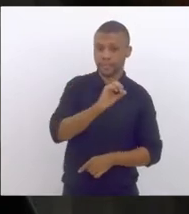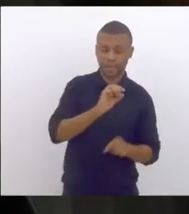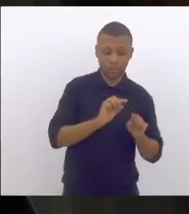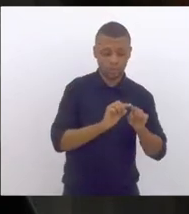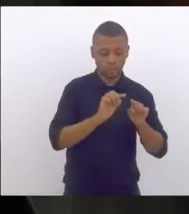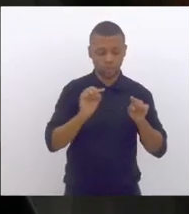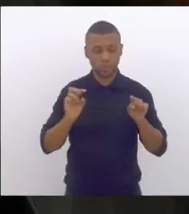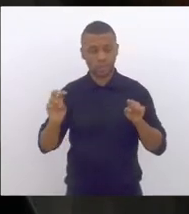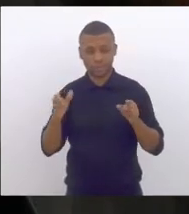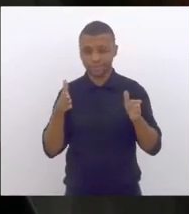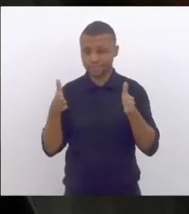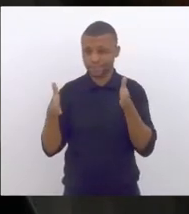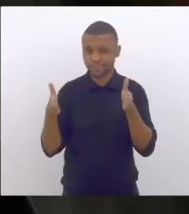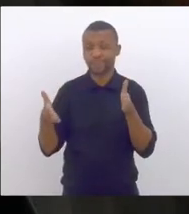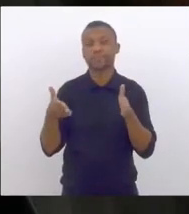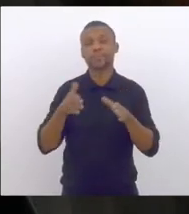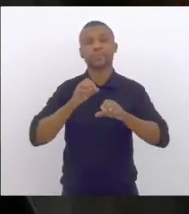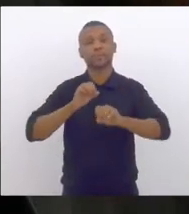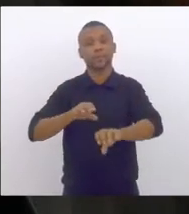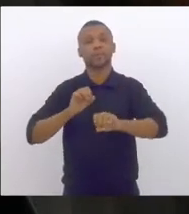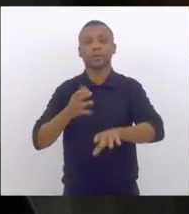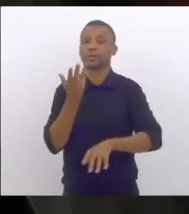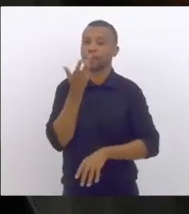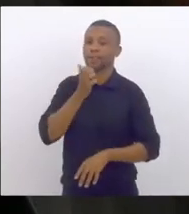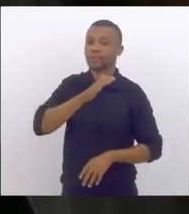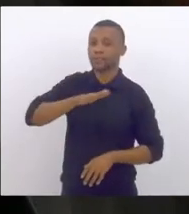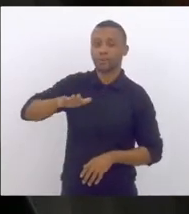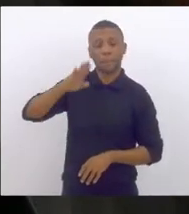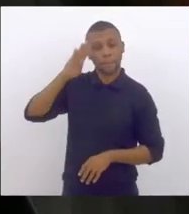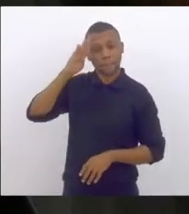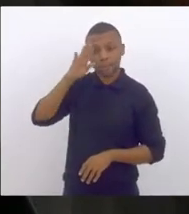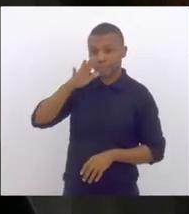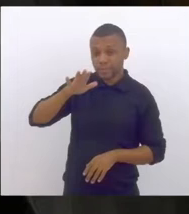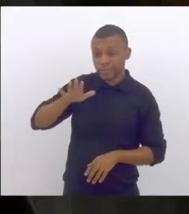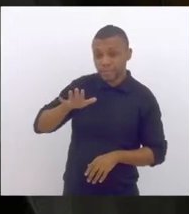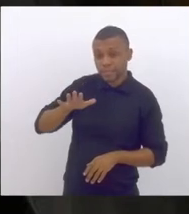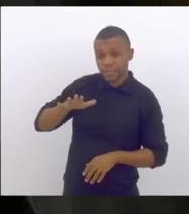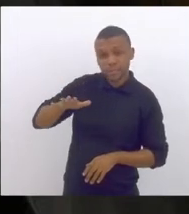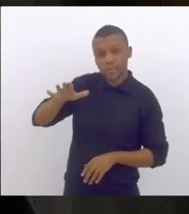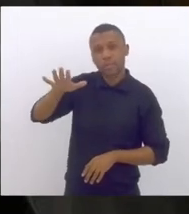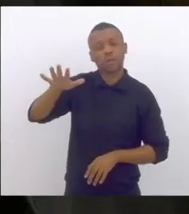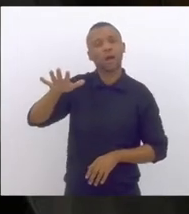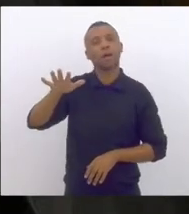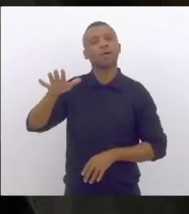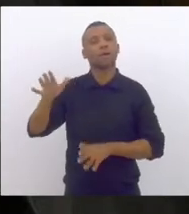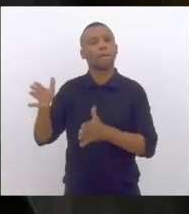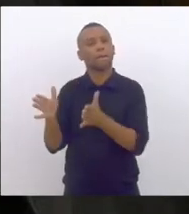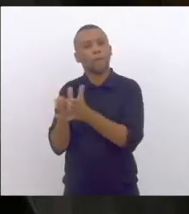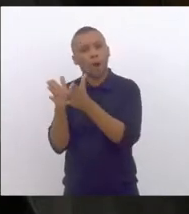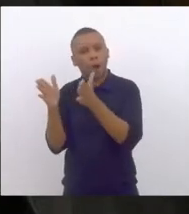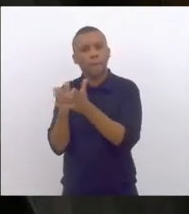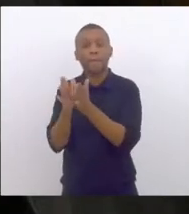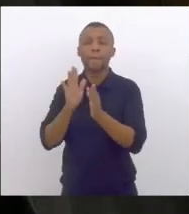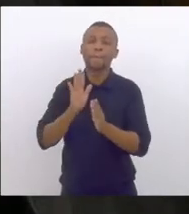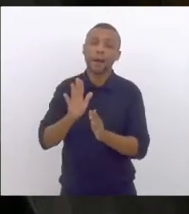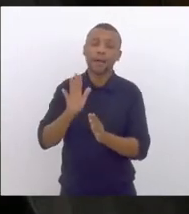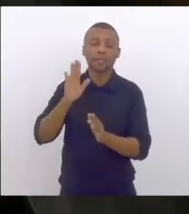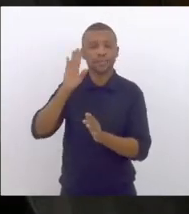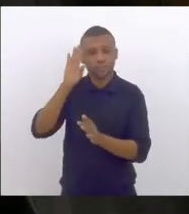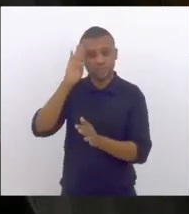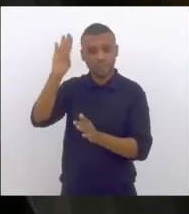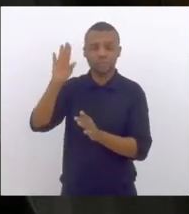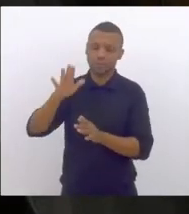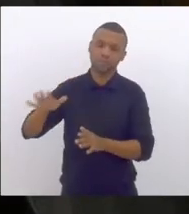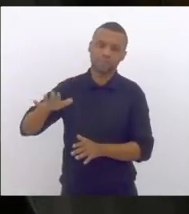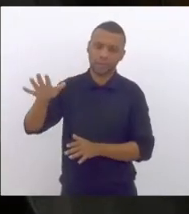a faixa etária da Educação Infantil sobretudo em território de favela não apenas em território de favela mas sobretudo e é um programa